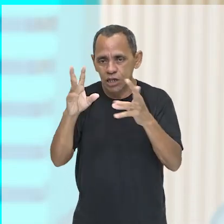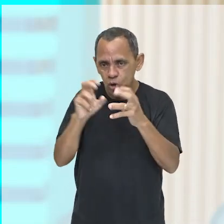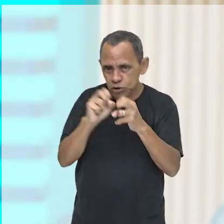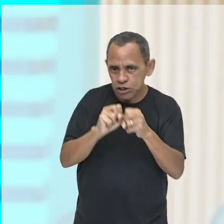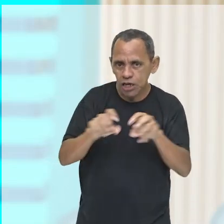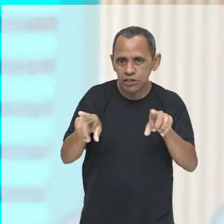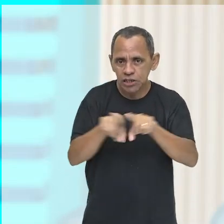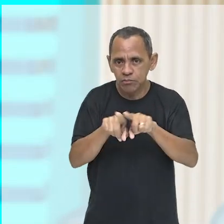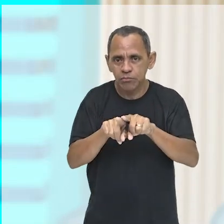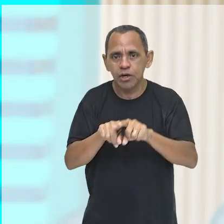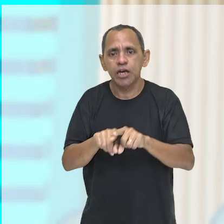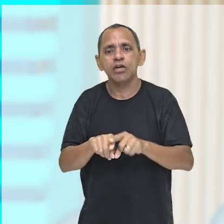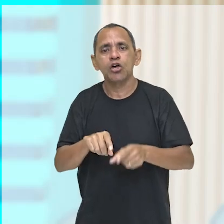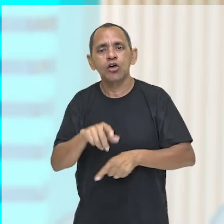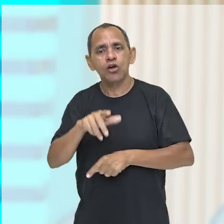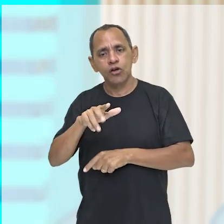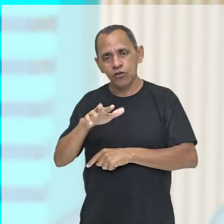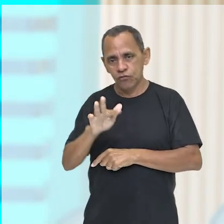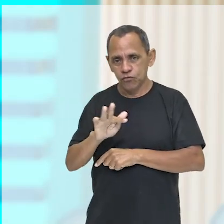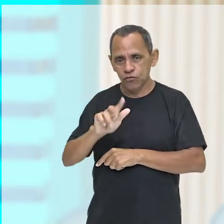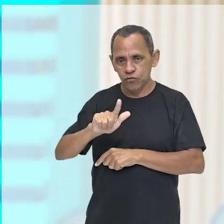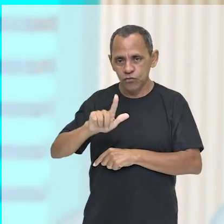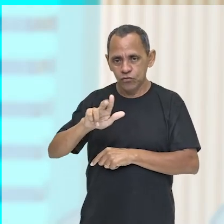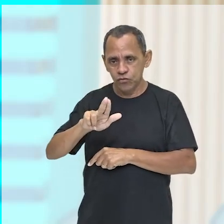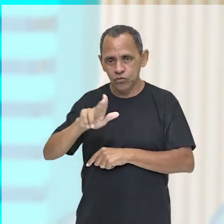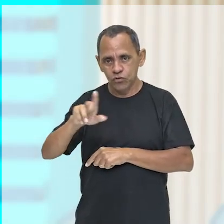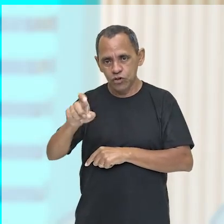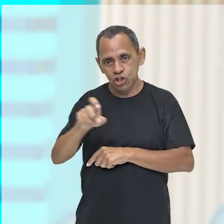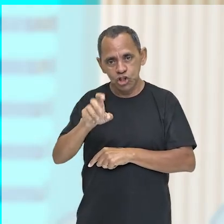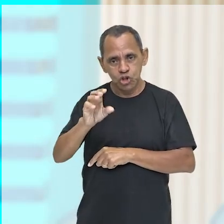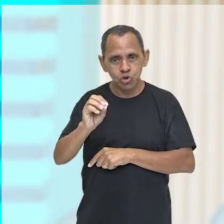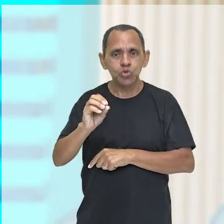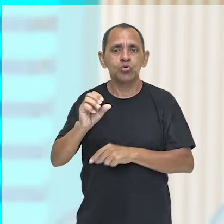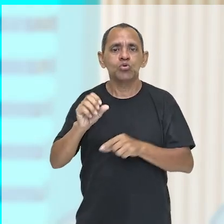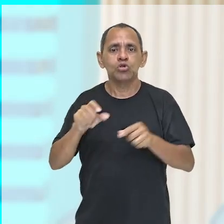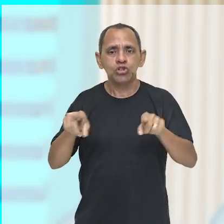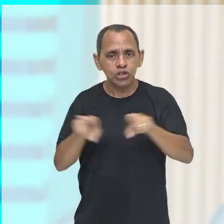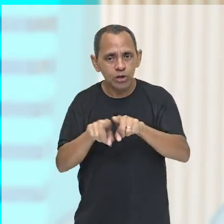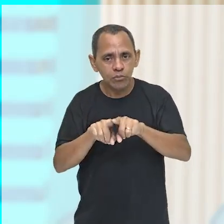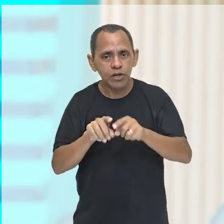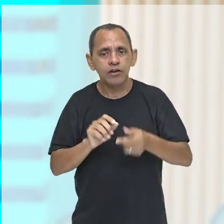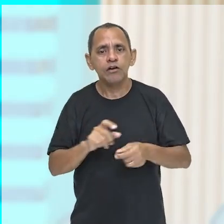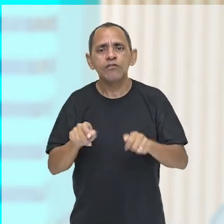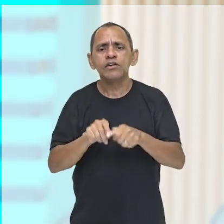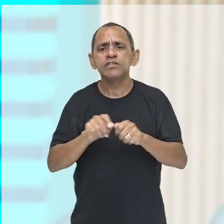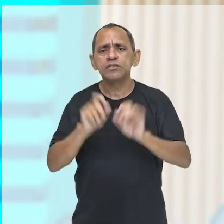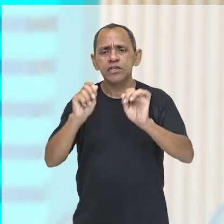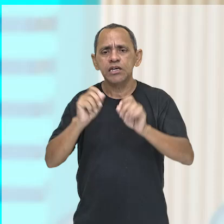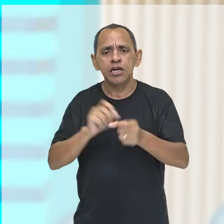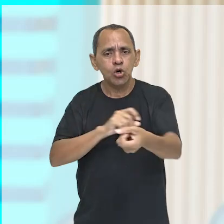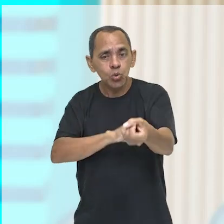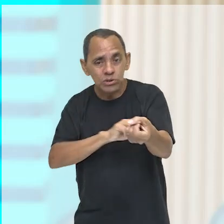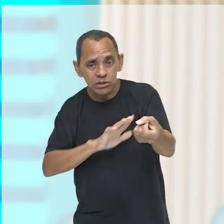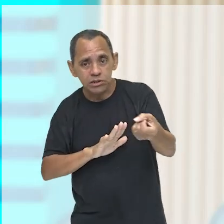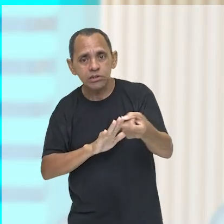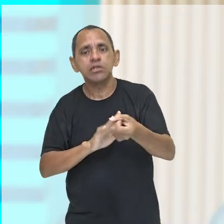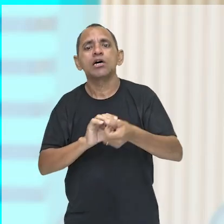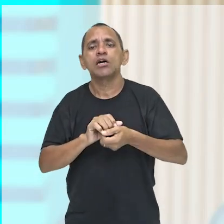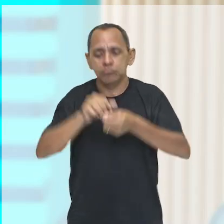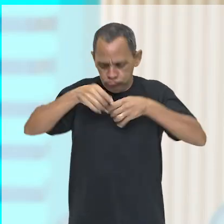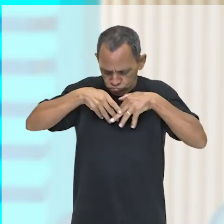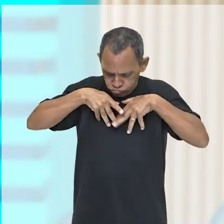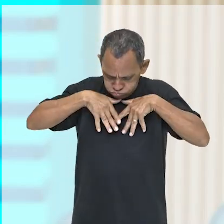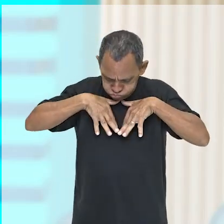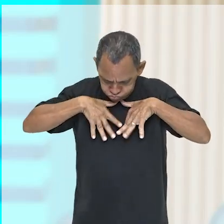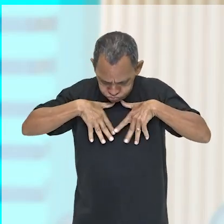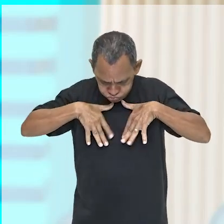fluxo, contraindo as suas paredes, fazendo com que o sangue continue sendo empurrado para todas as direções